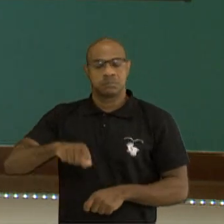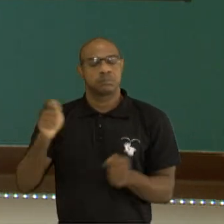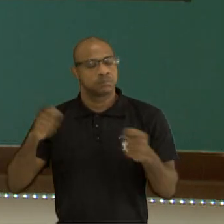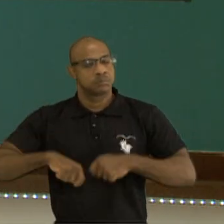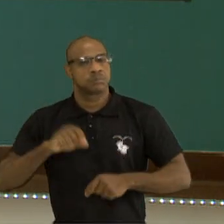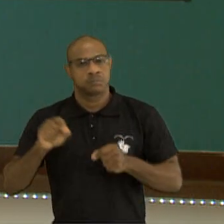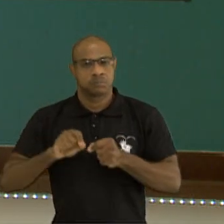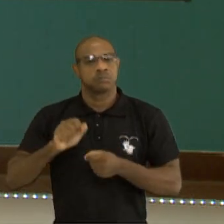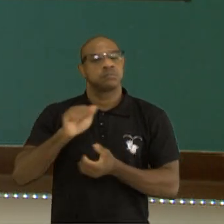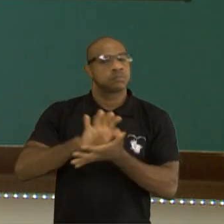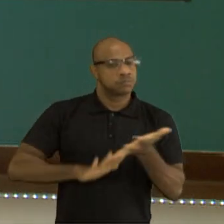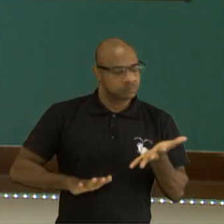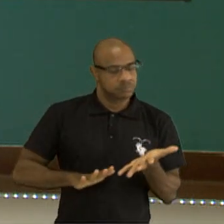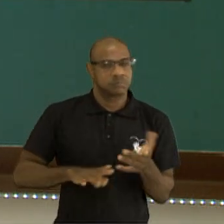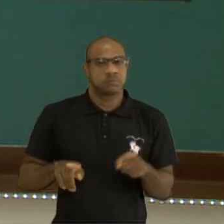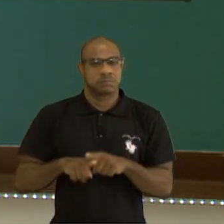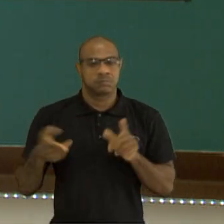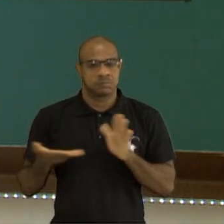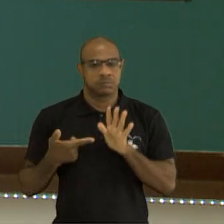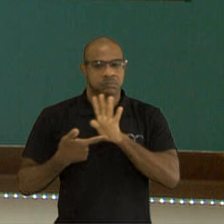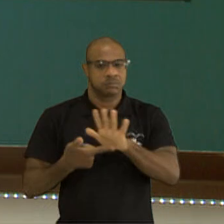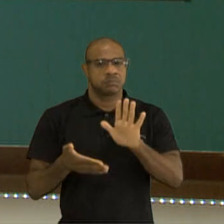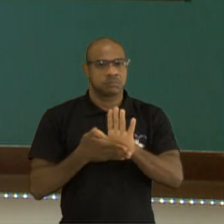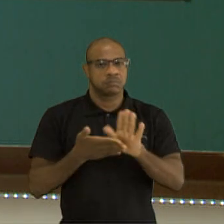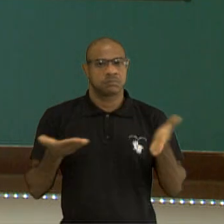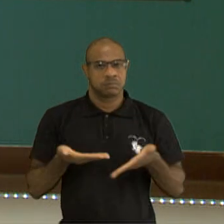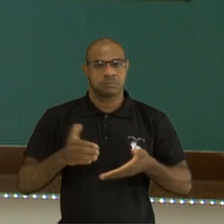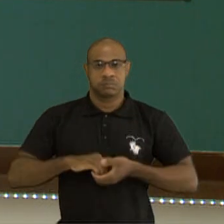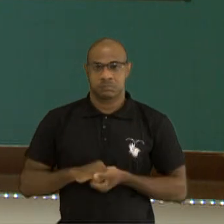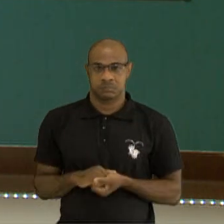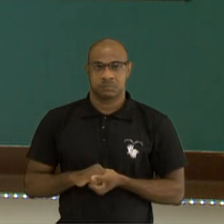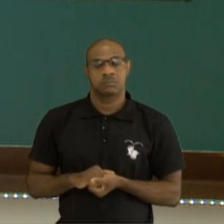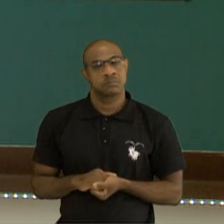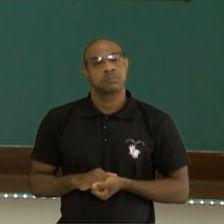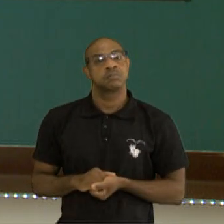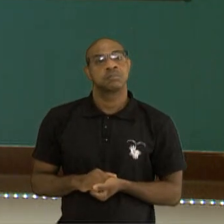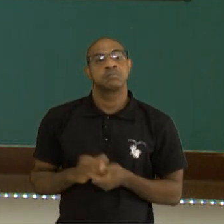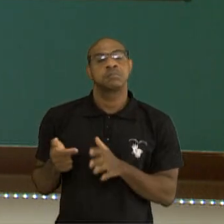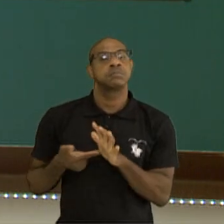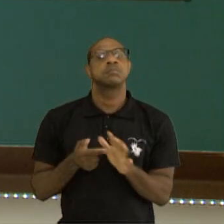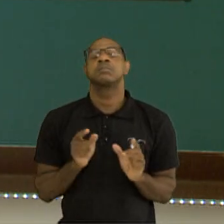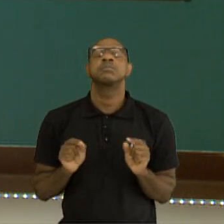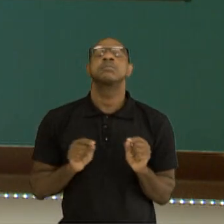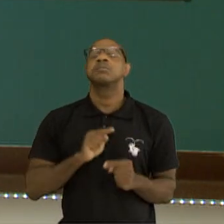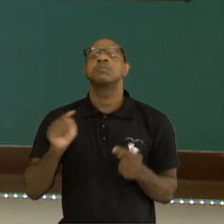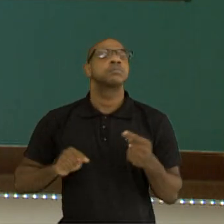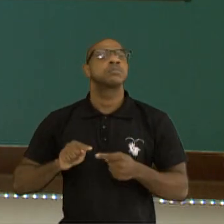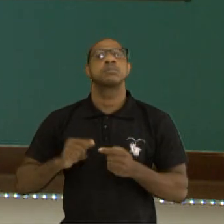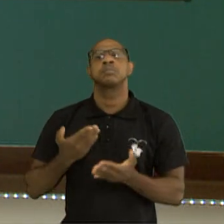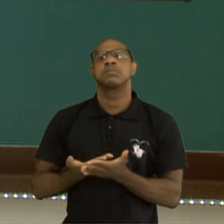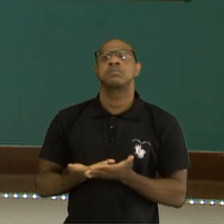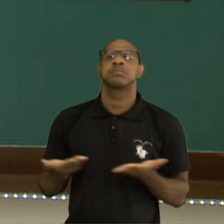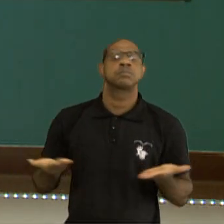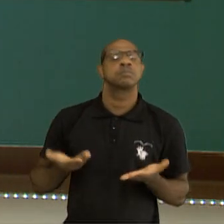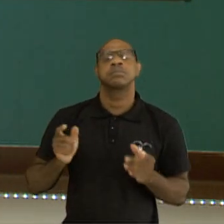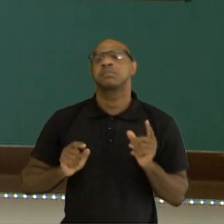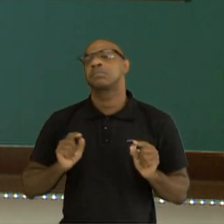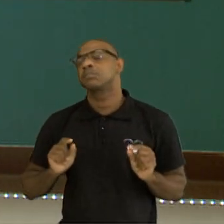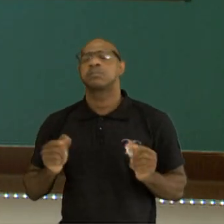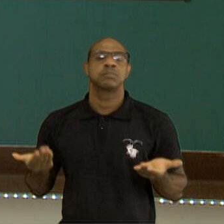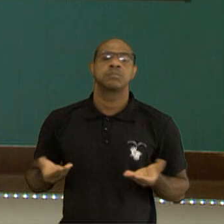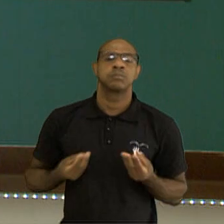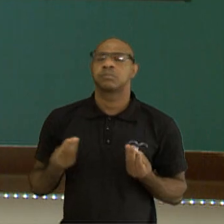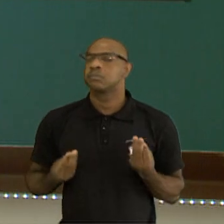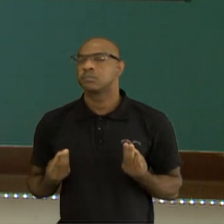fazer as atividades que eu vou propor aqui hoje, ok? Vou mostrar para vocês agora quais são os objetivos da nossa aula,